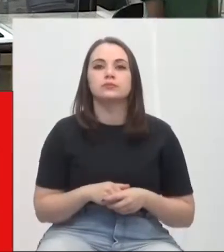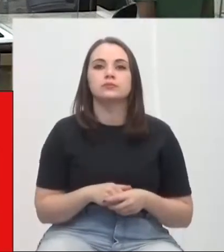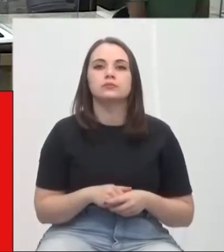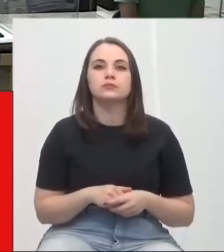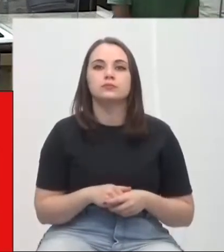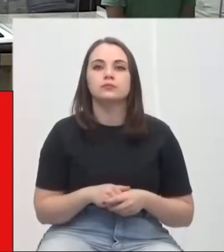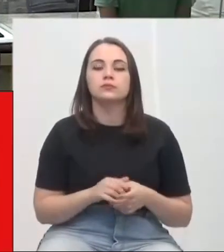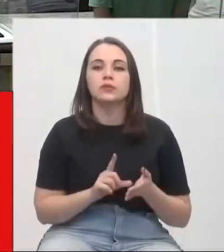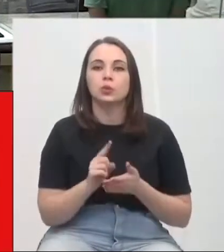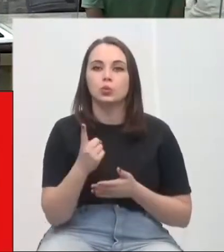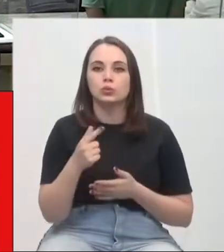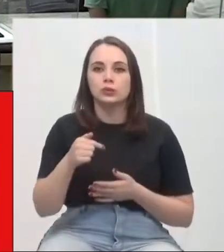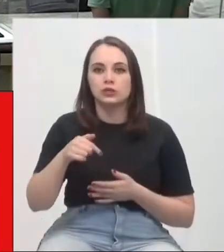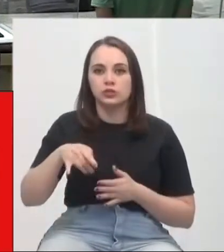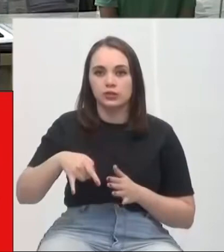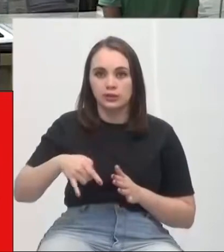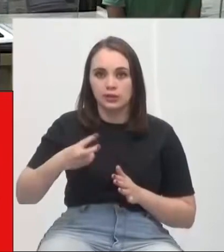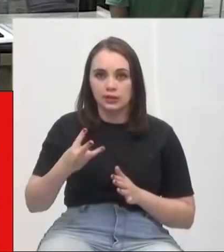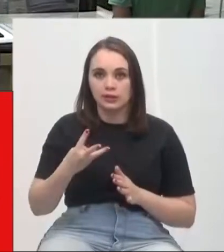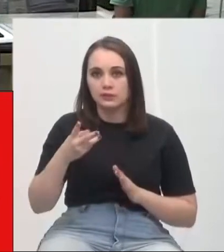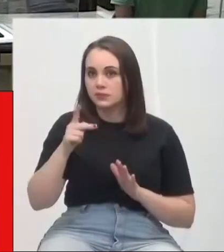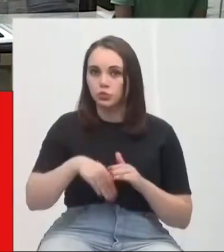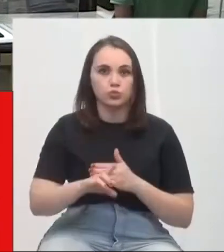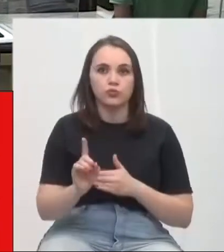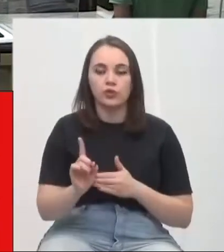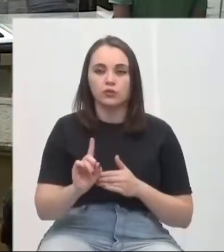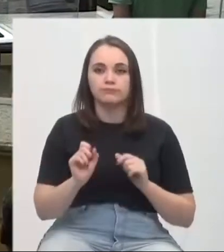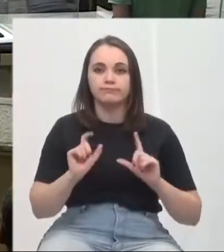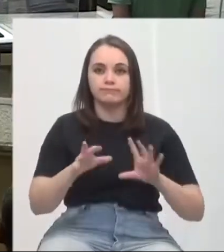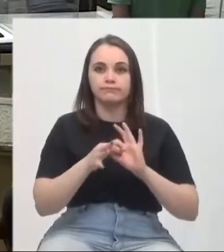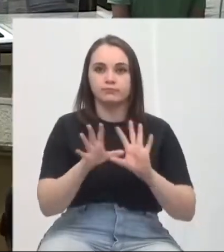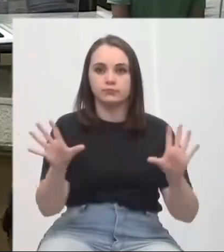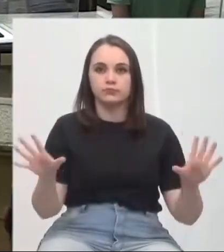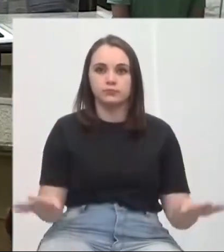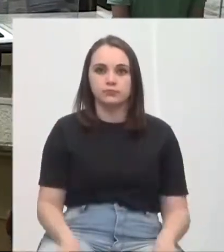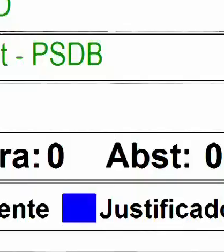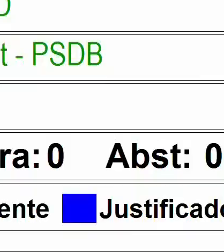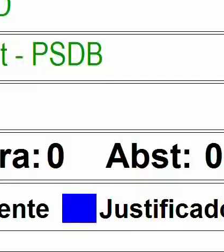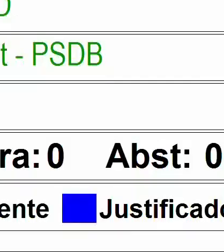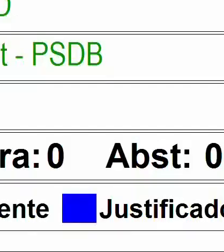votação. Artigo 173, o presidente não vota. Está liberado o placar.